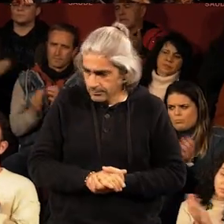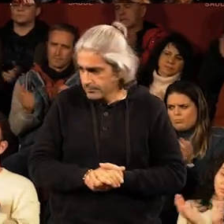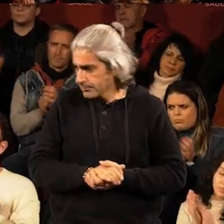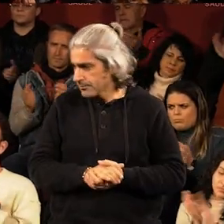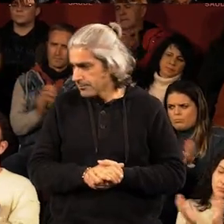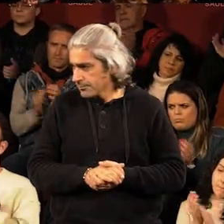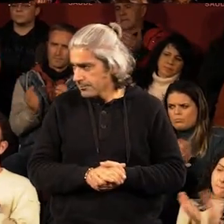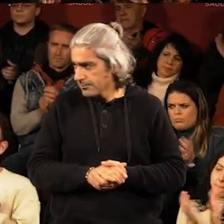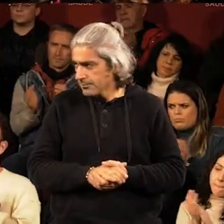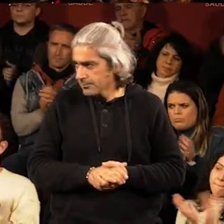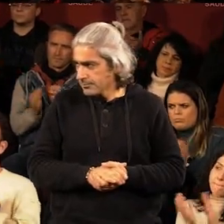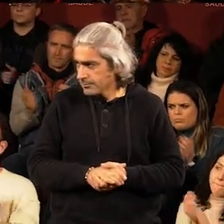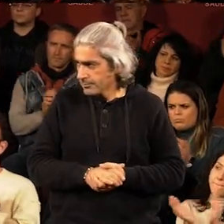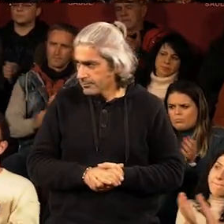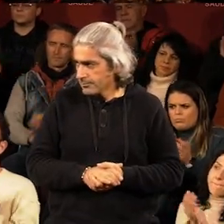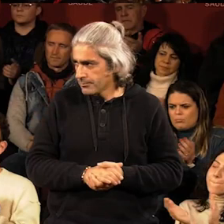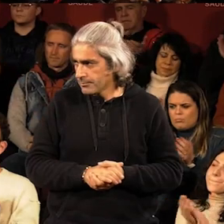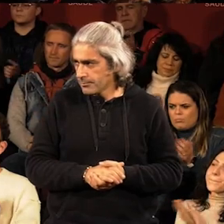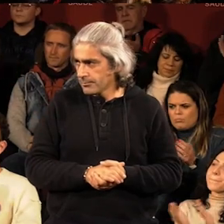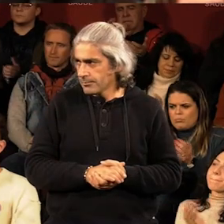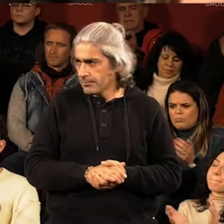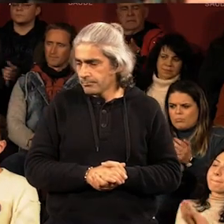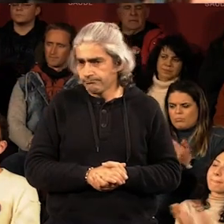camaradas contra